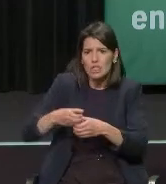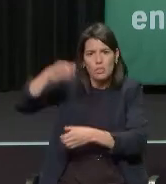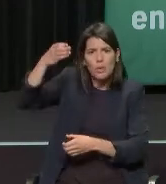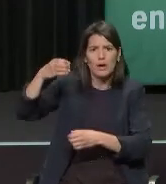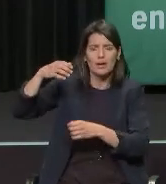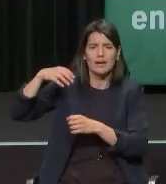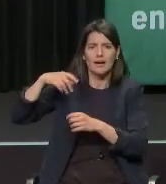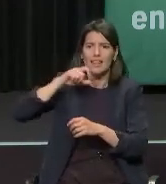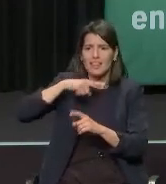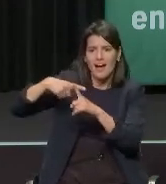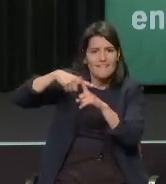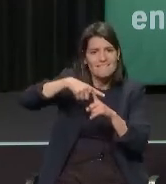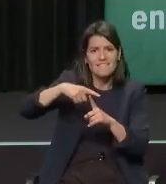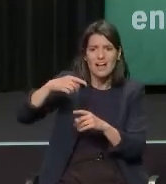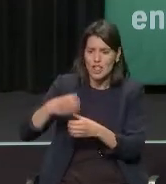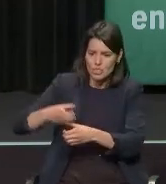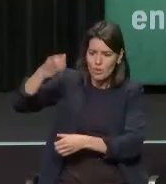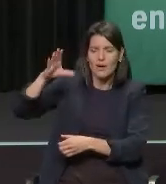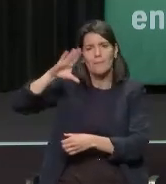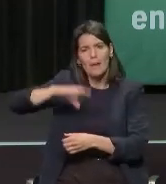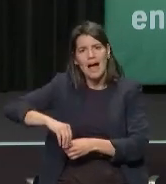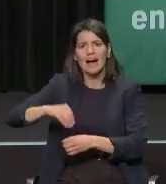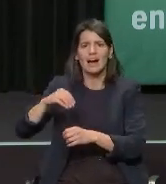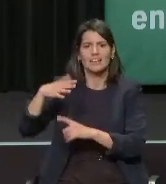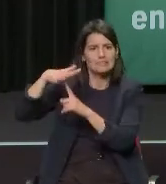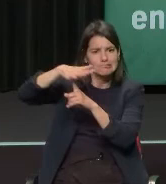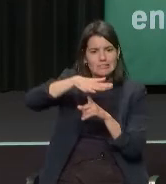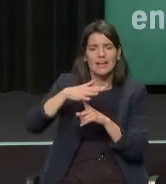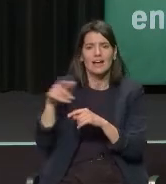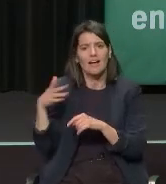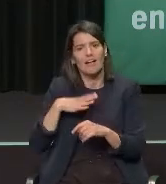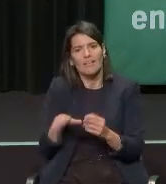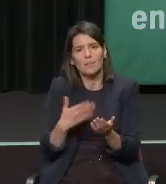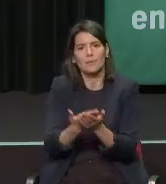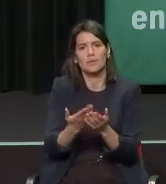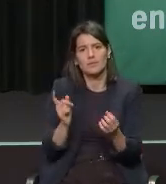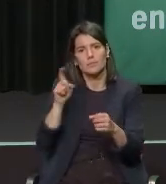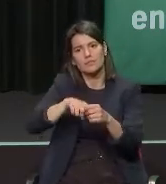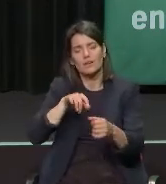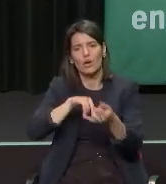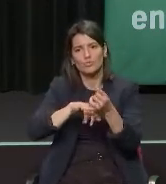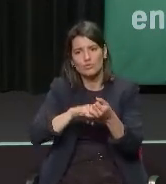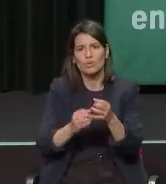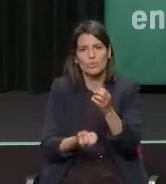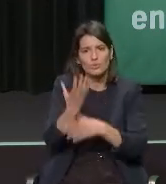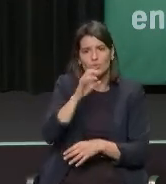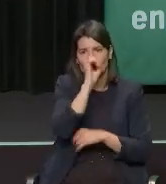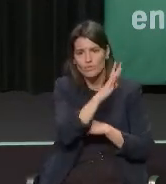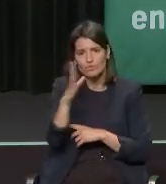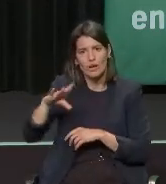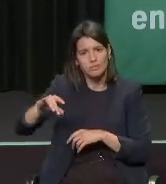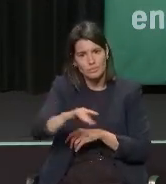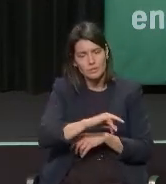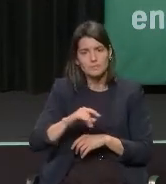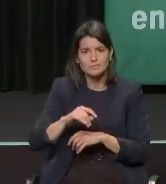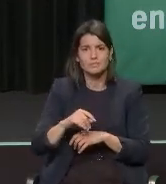torres noutros sítios, e tinha sugestões concretas de fazer parcerias com as associações de produtores florestais locais